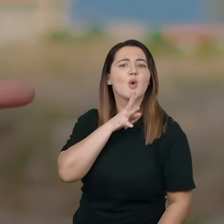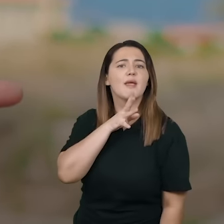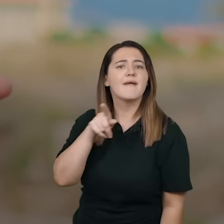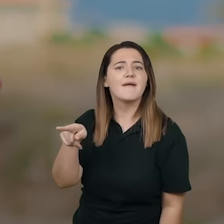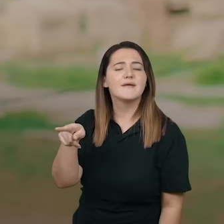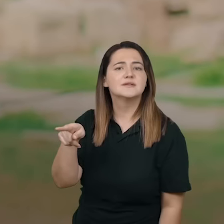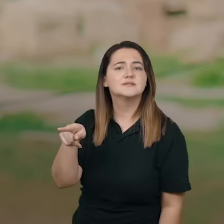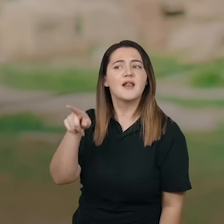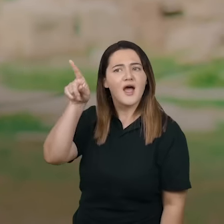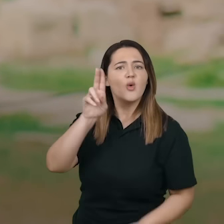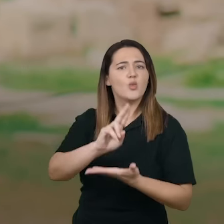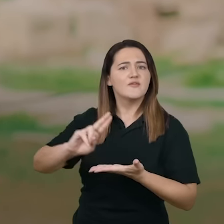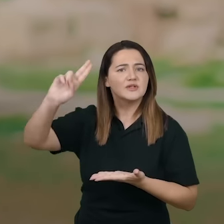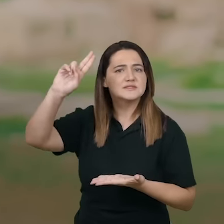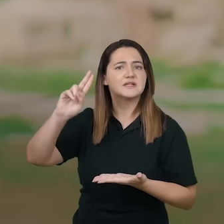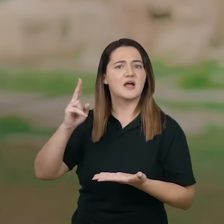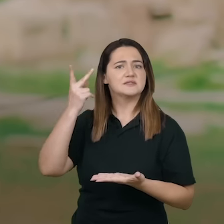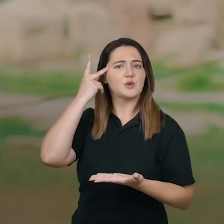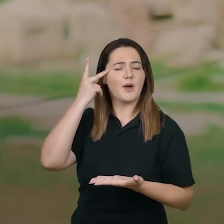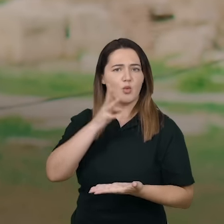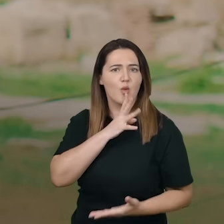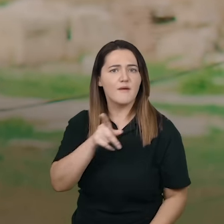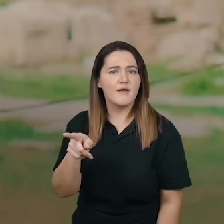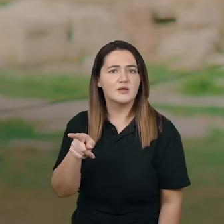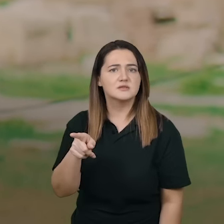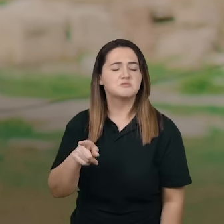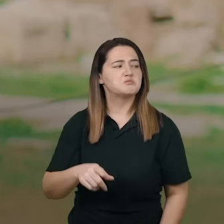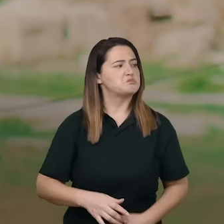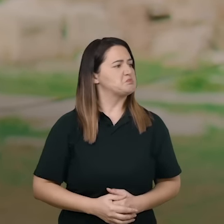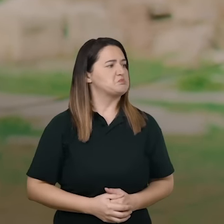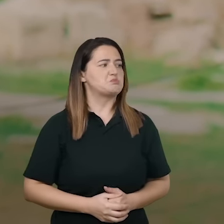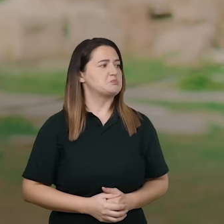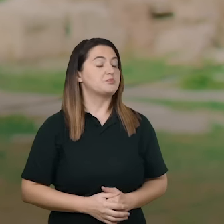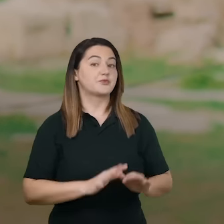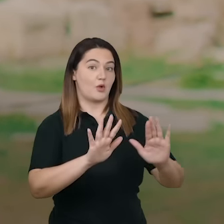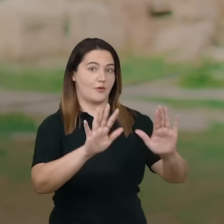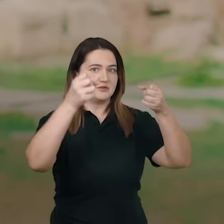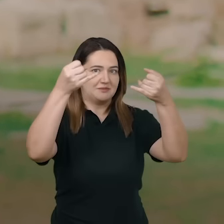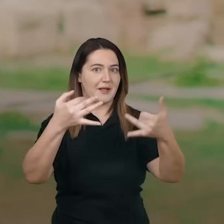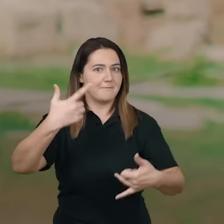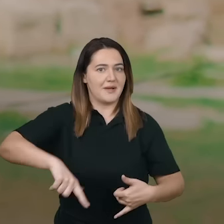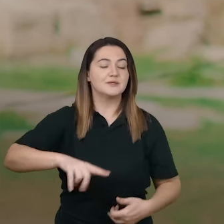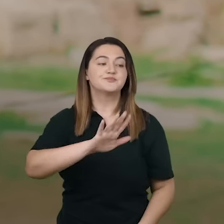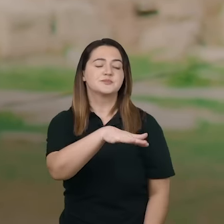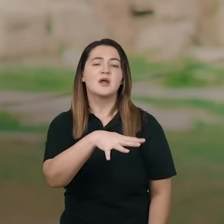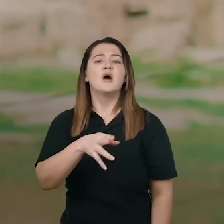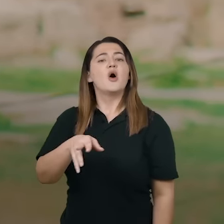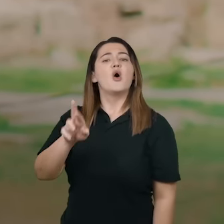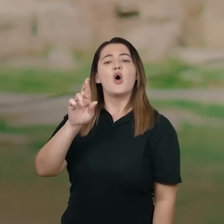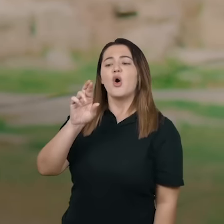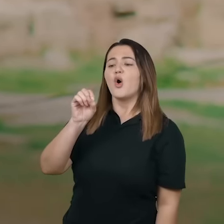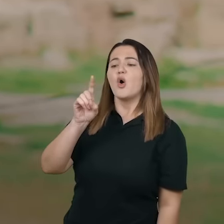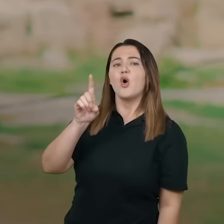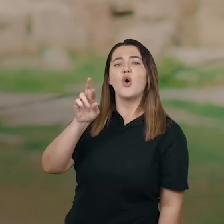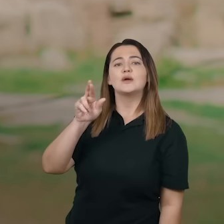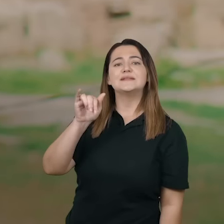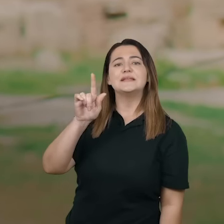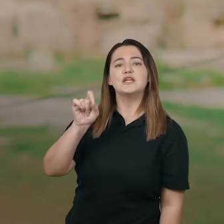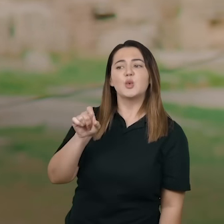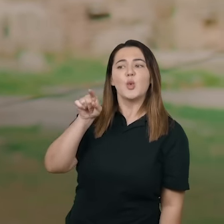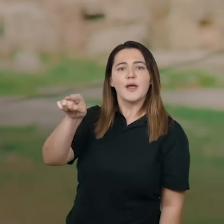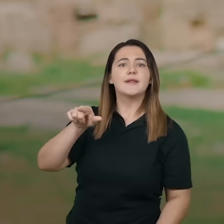no NASP. Agora, se eu falar o Rodrigo que trabalha no NASP e é arqueólogo e também faz um programa